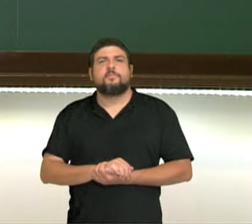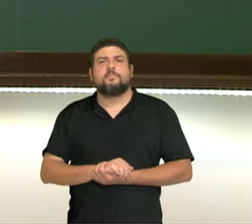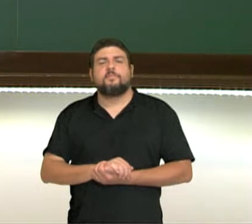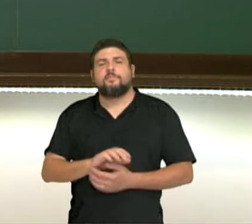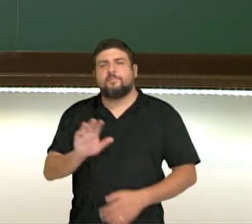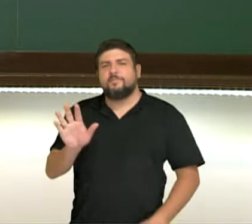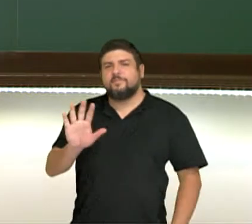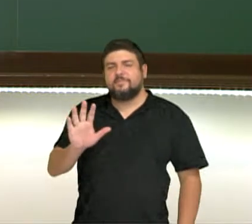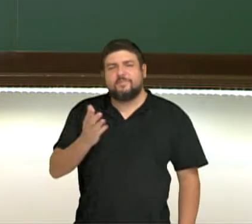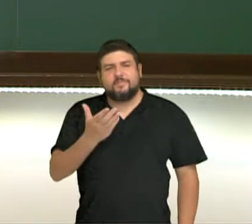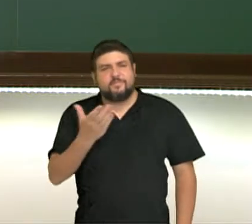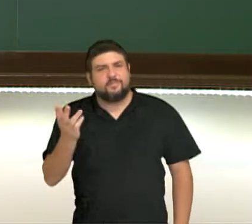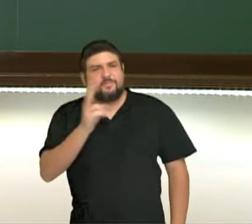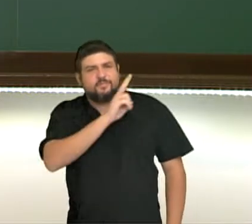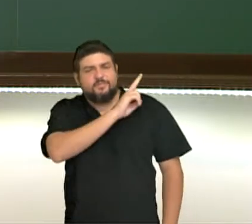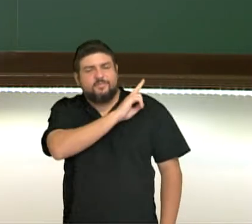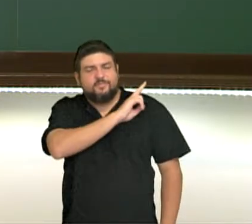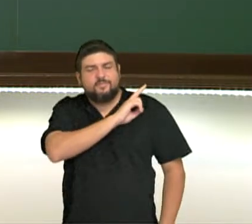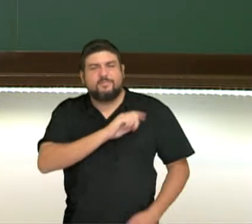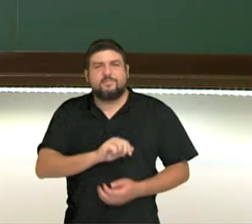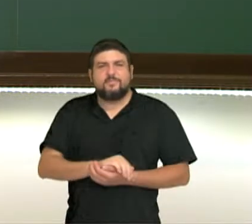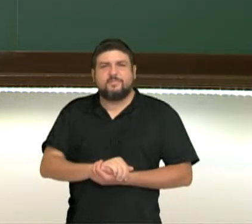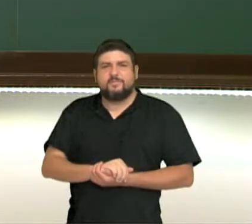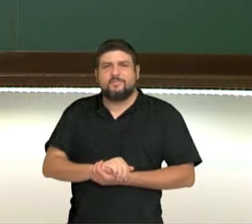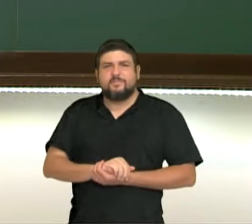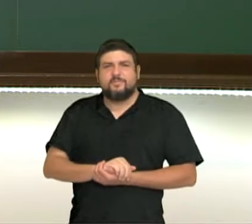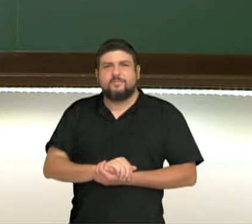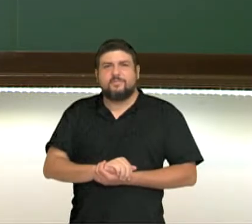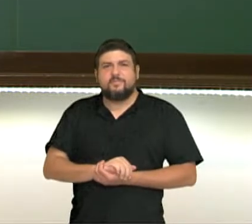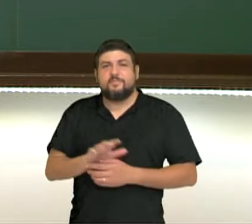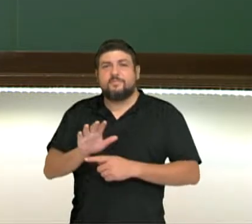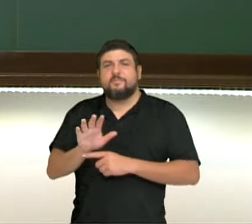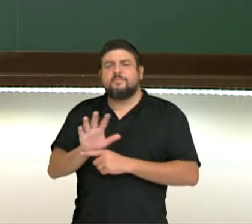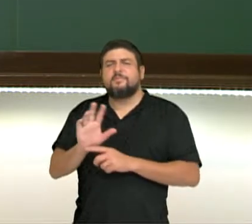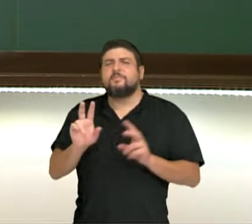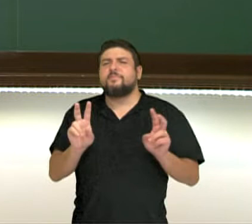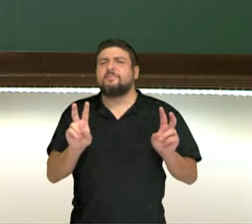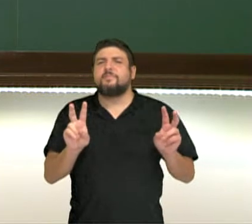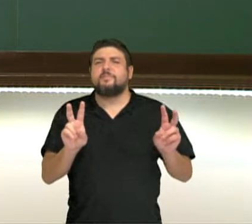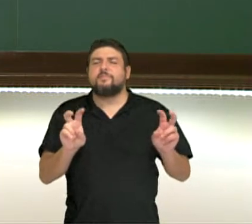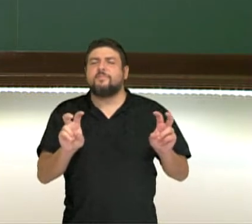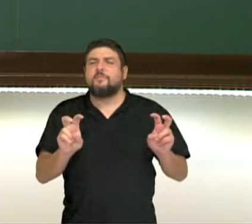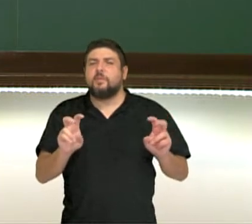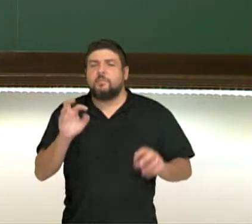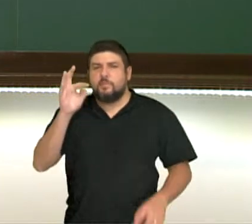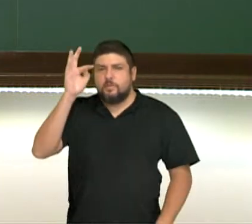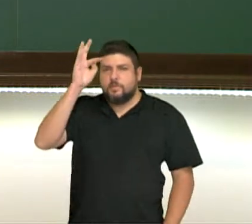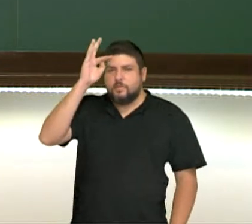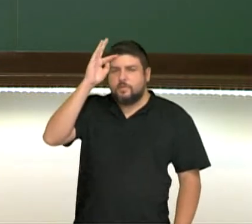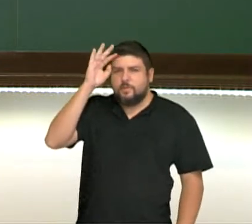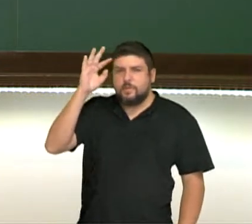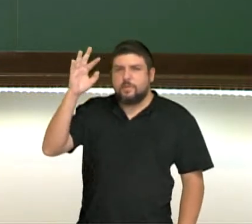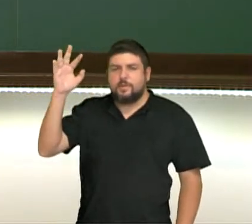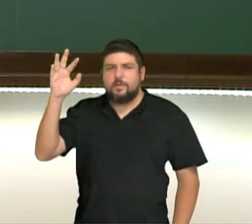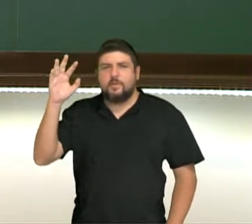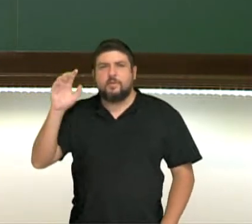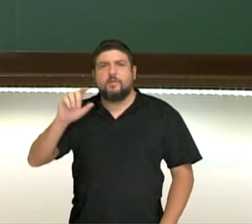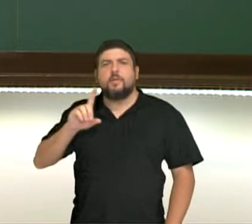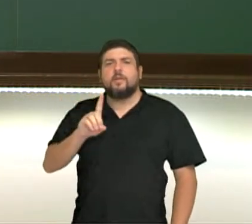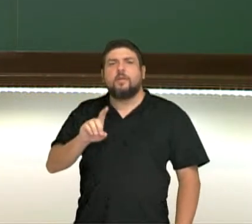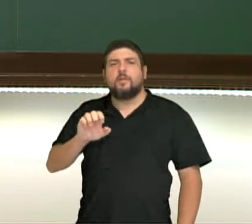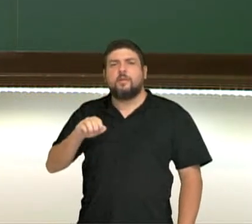Olá estudantes da 2ª série nesse vídeo nós vamos falar sobre teorias demográficas